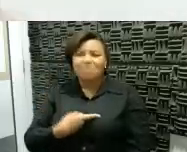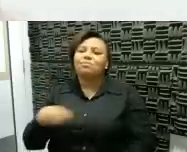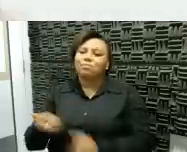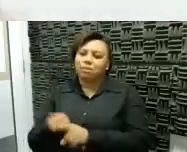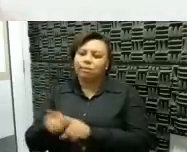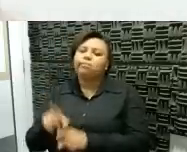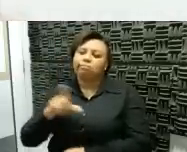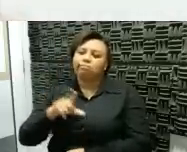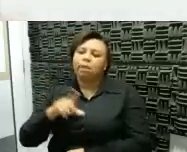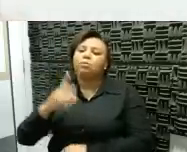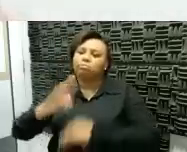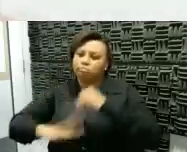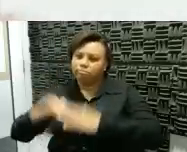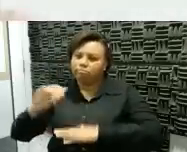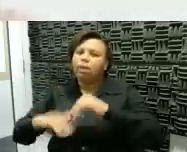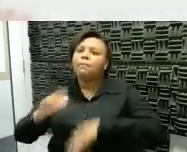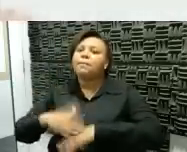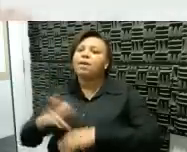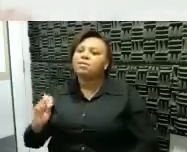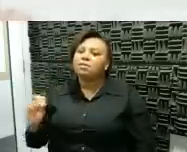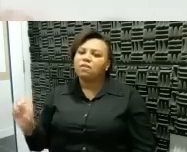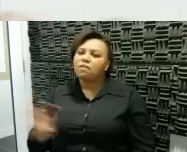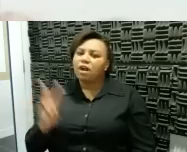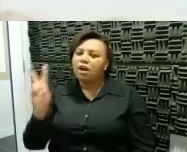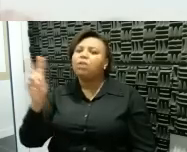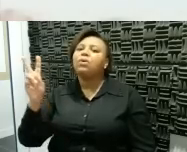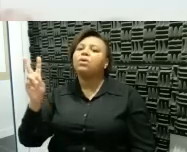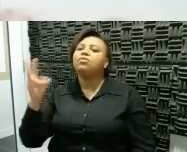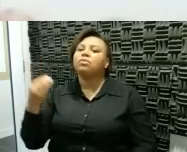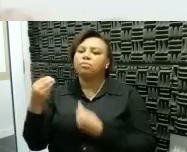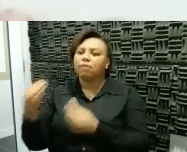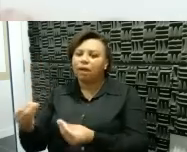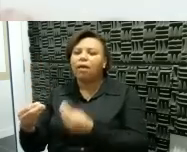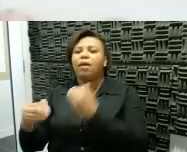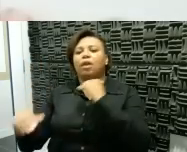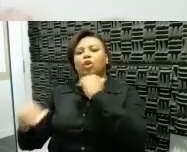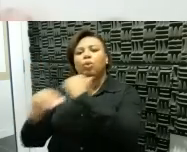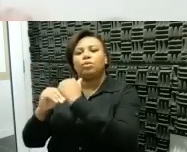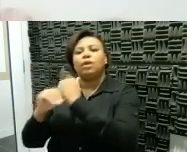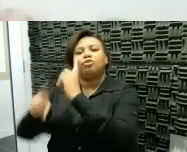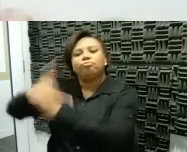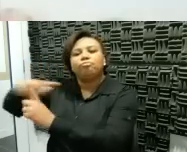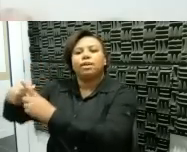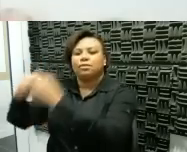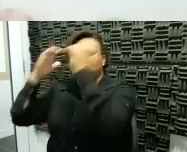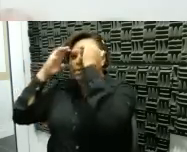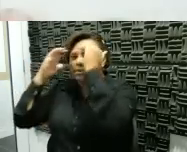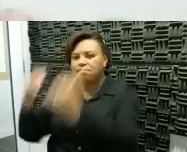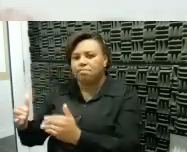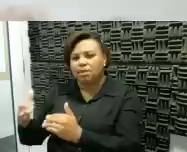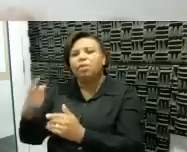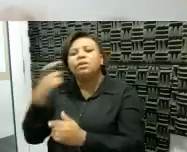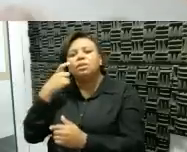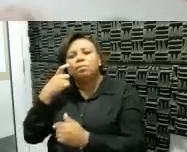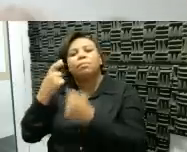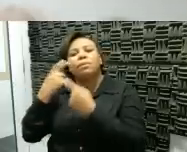esse valor da Equidade né Isso também nos leva a pensar muito num conceito super importante h e